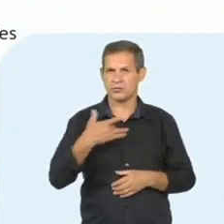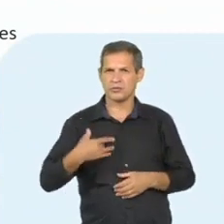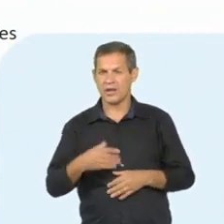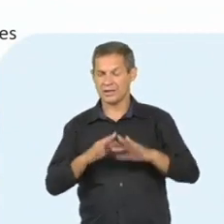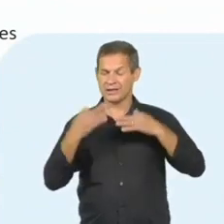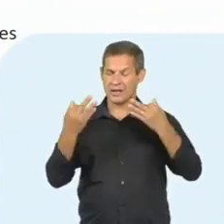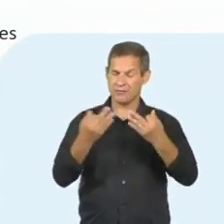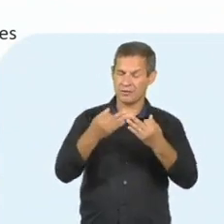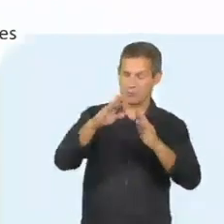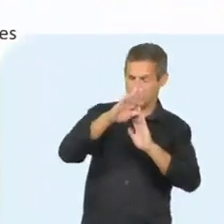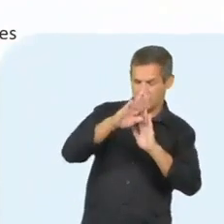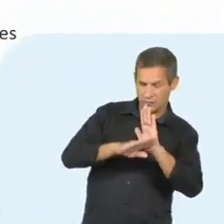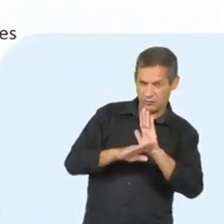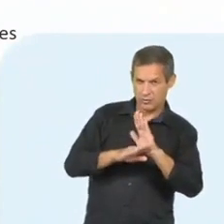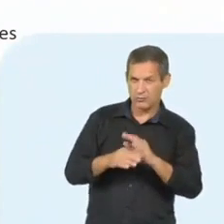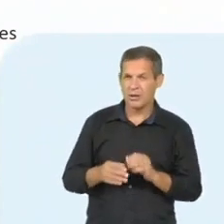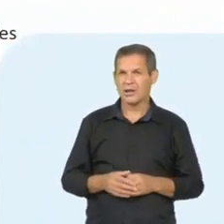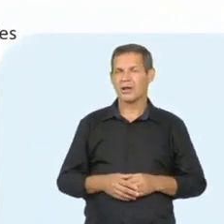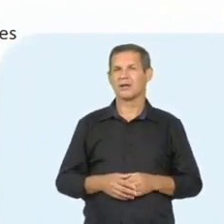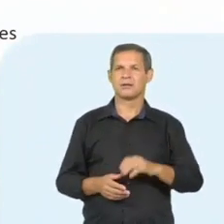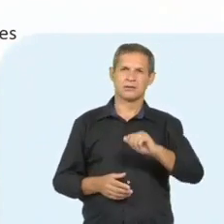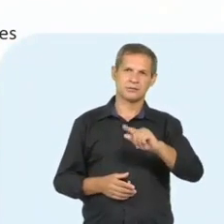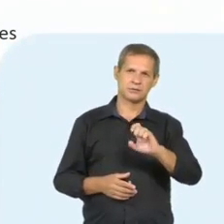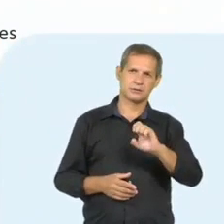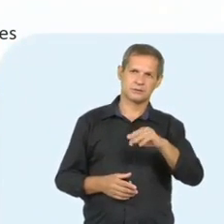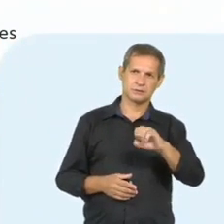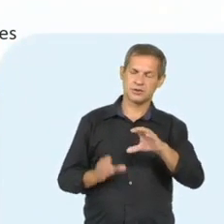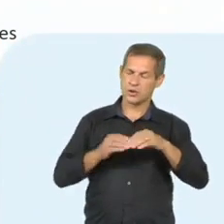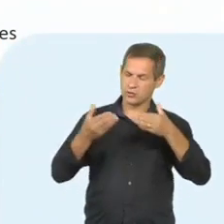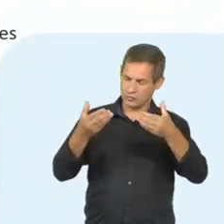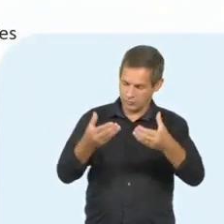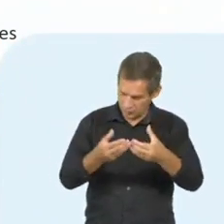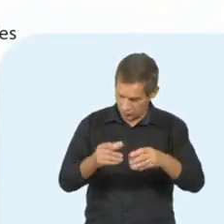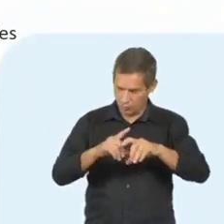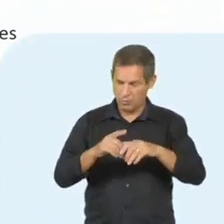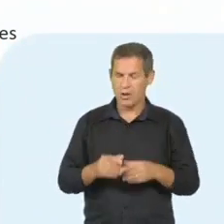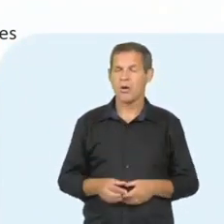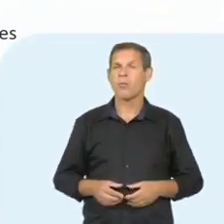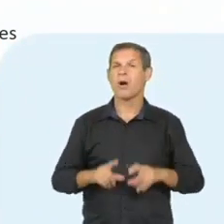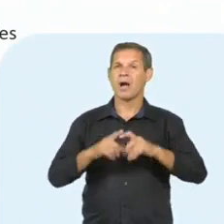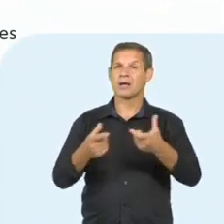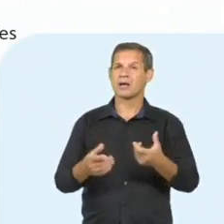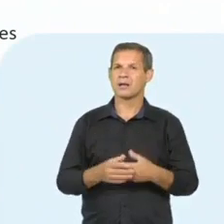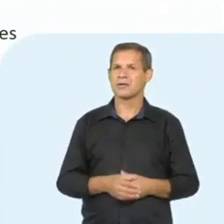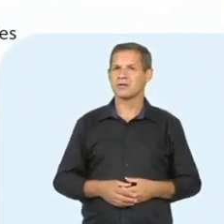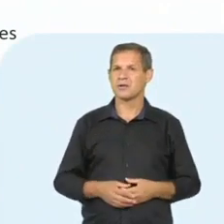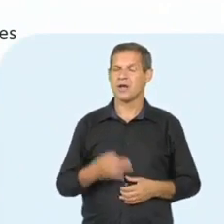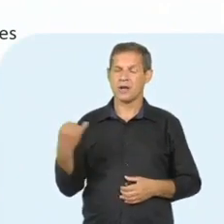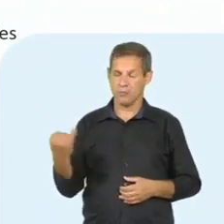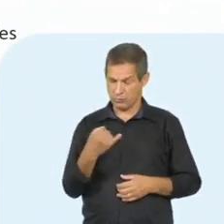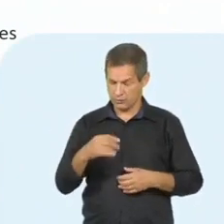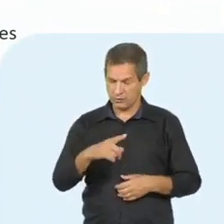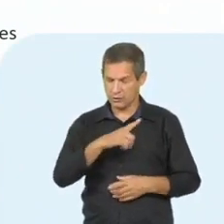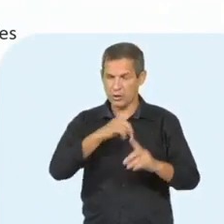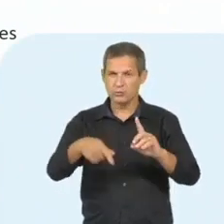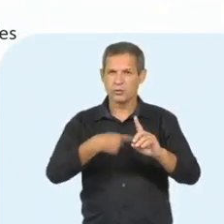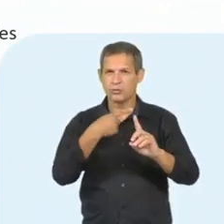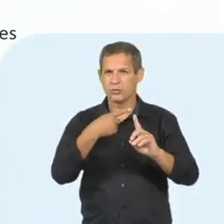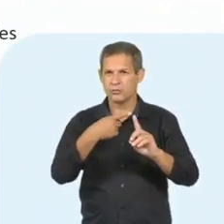família e programa de agentes comunitários, que tem uma grande parcela de importância visando